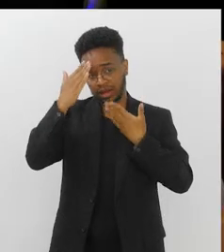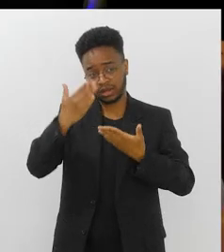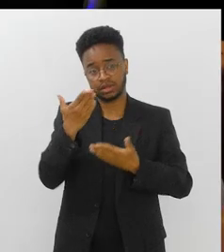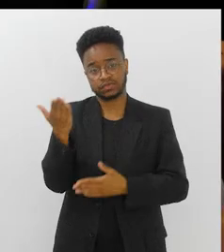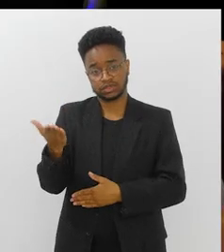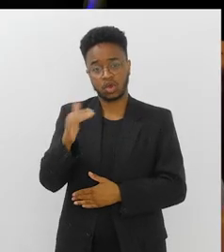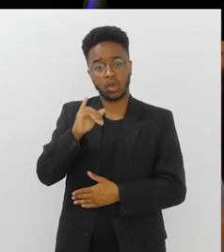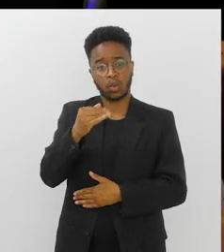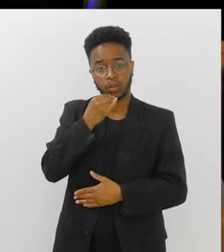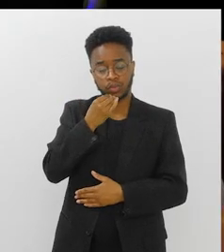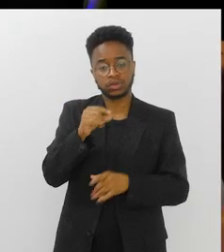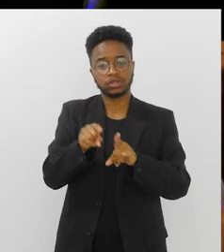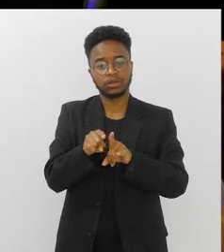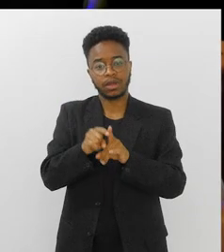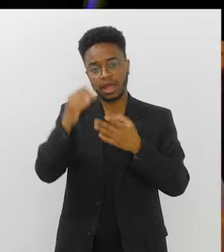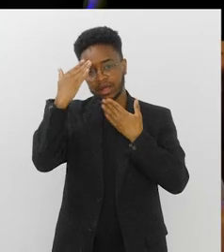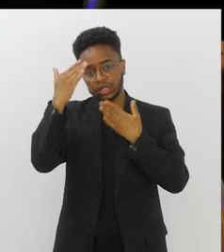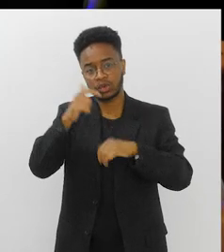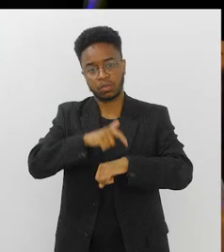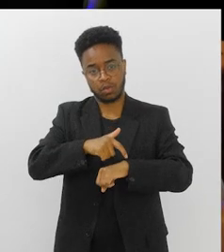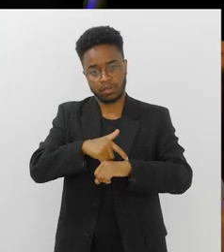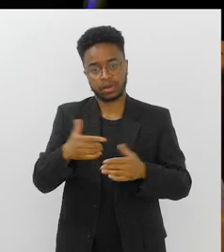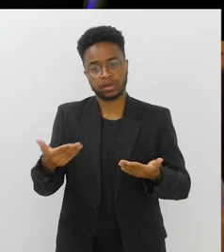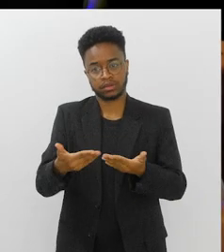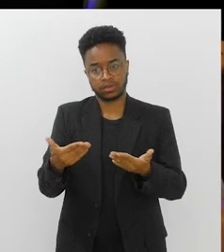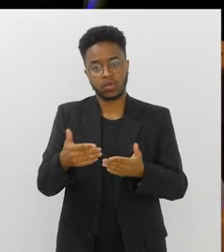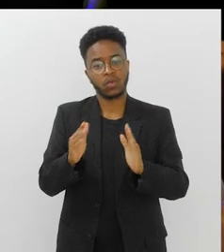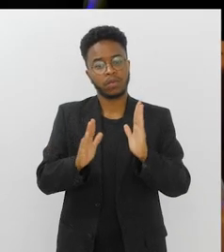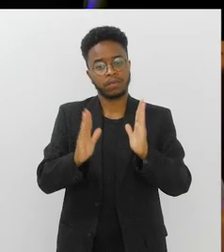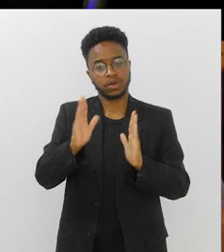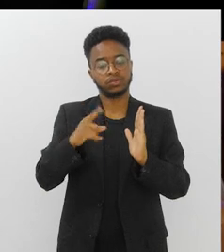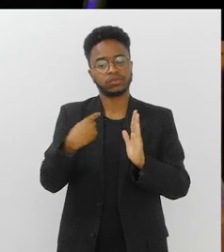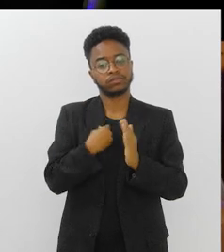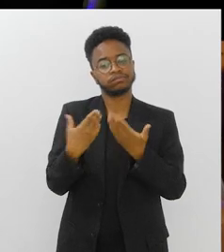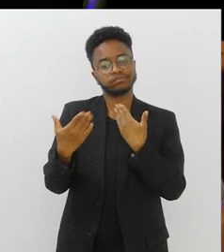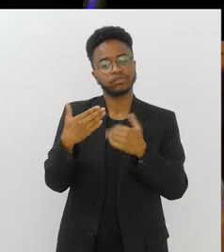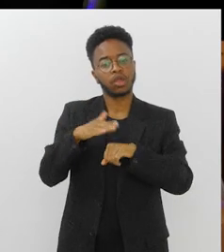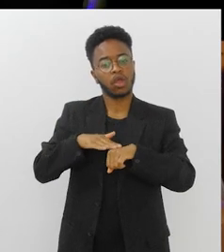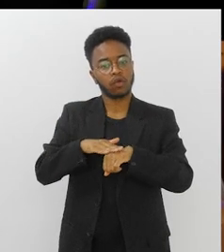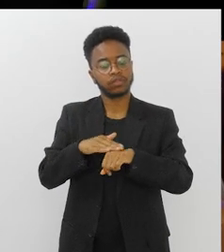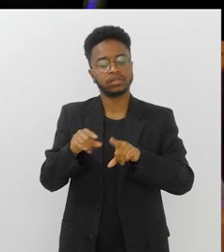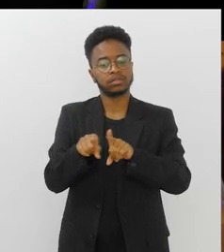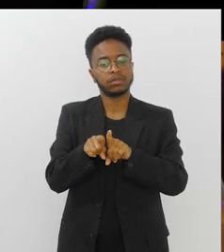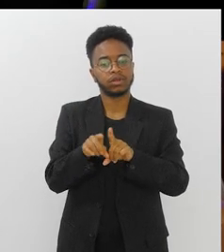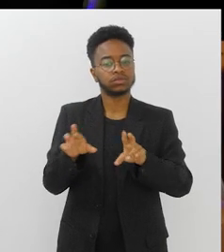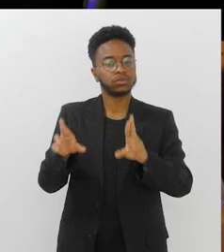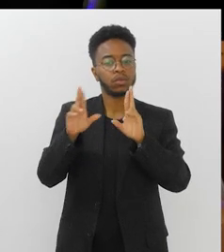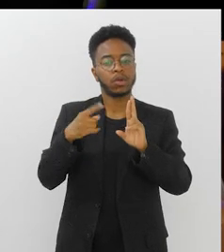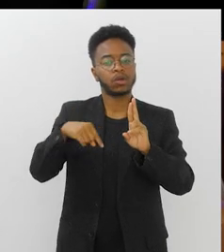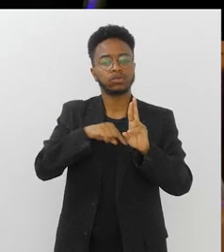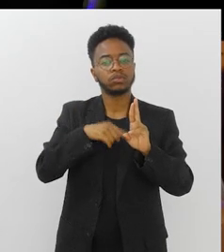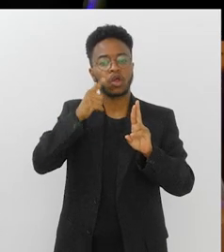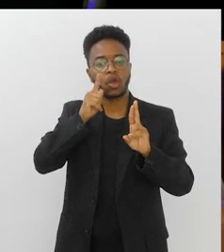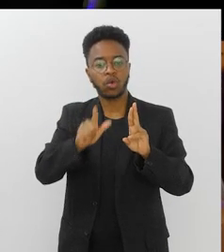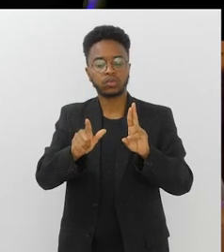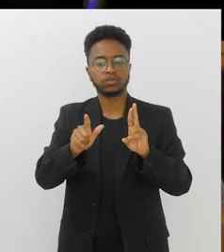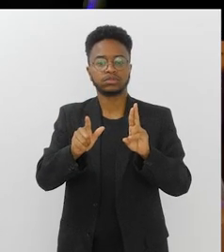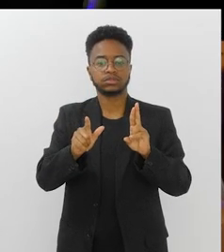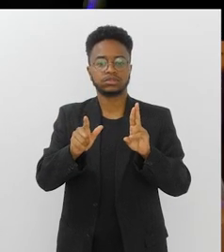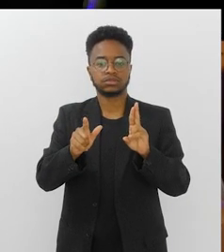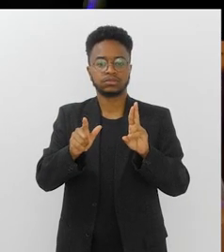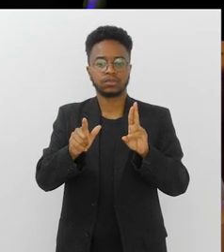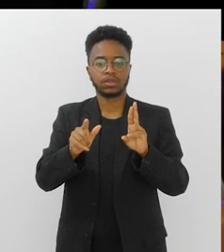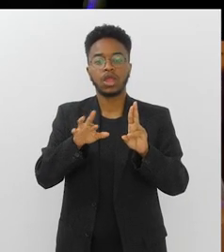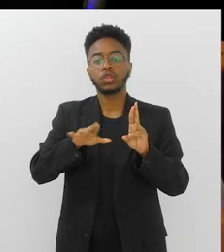Natália agradeço a oportunidade agradeço o momento aí tempinho que a gente pode bater esse papo e que a gente possa eh